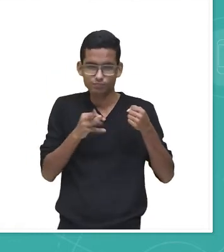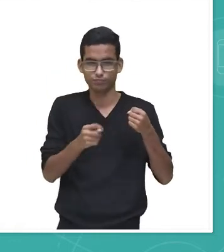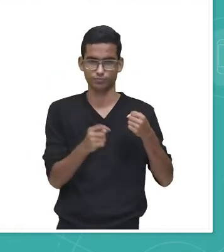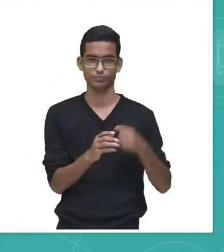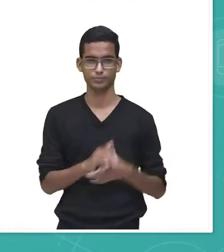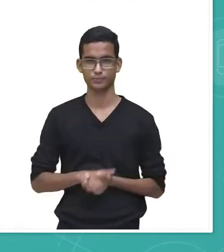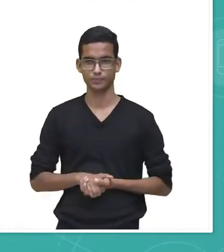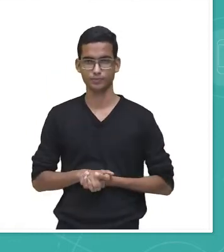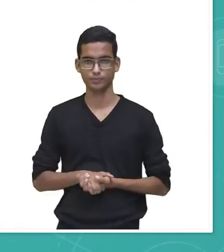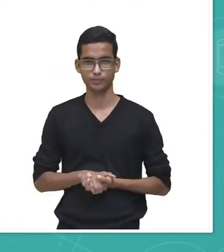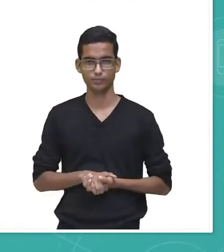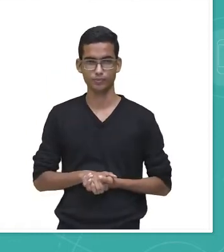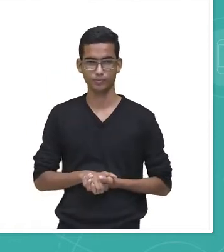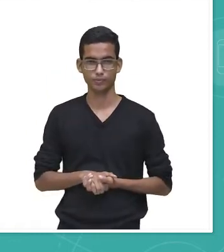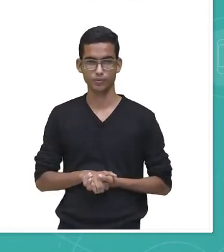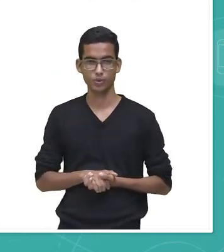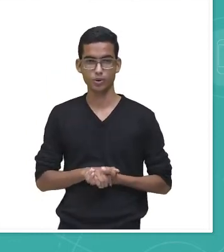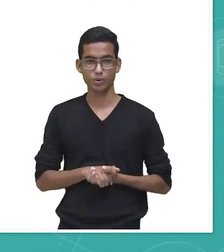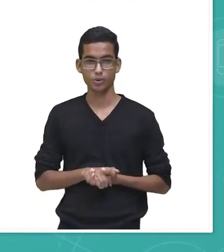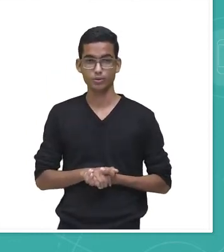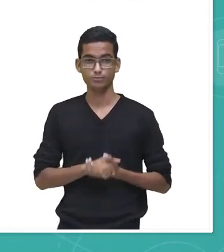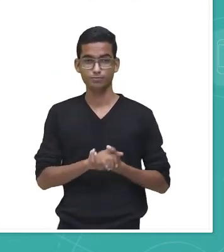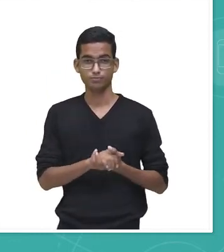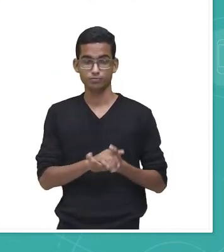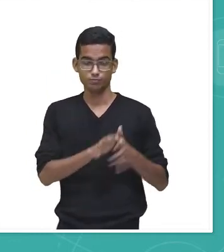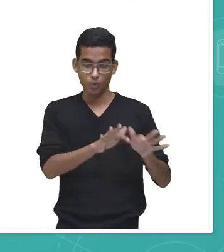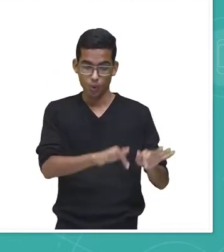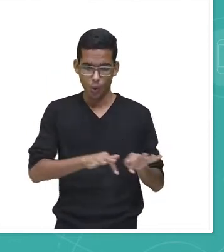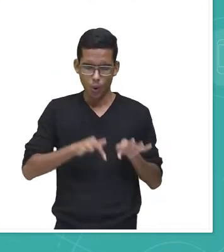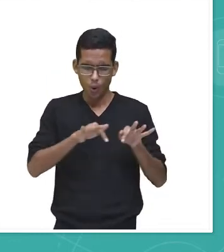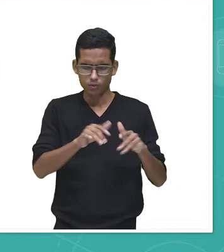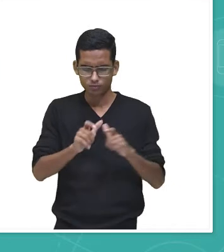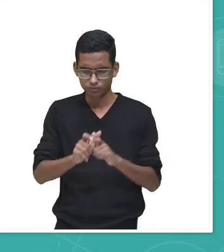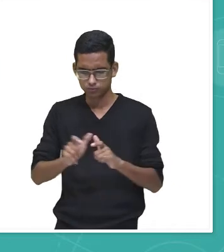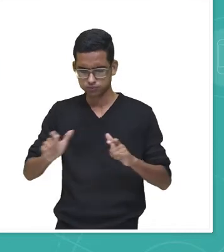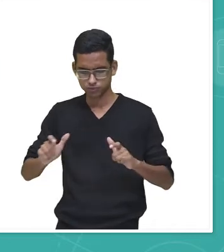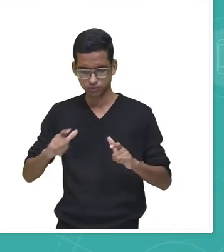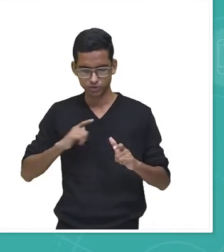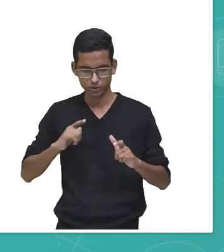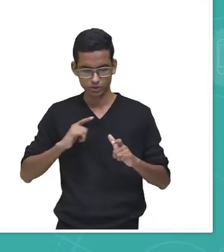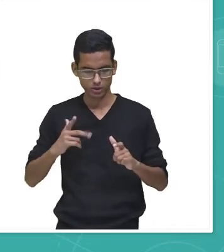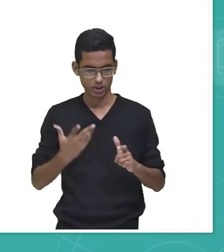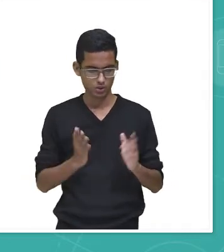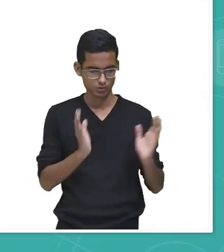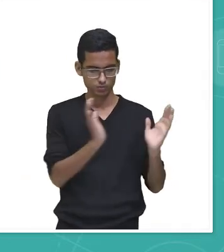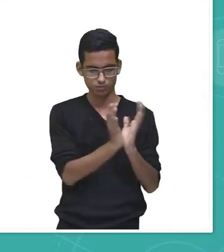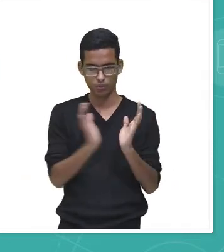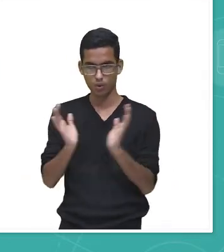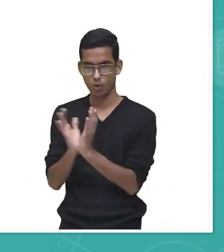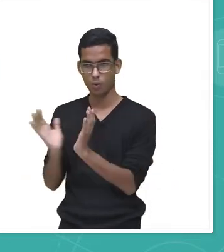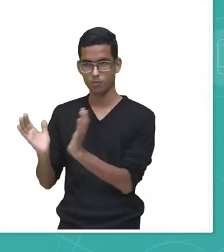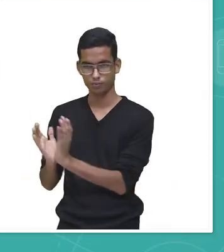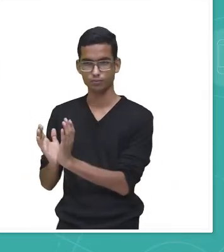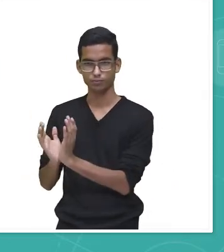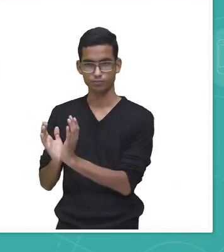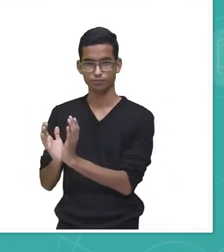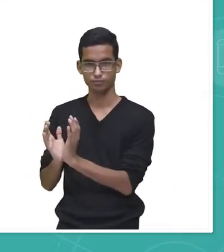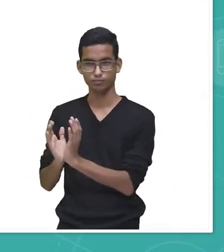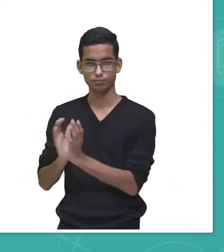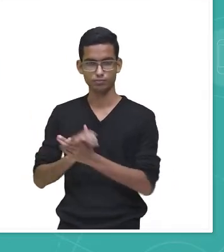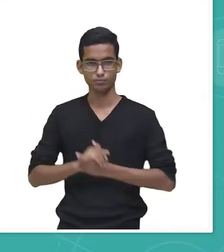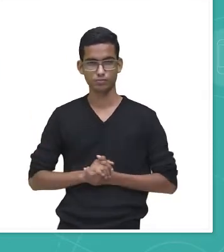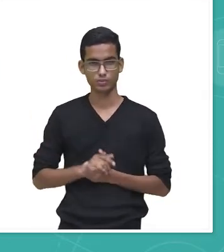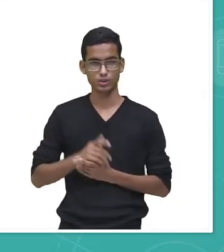gente, essa parte de terra grandiosa, ela era dividida em 3 partes muito importantes, que são fundamentais para